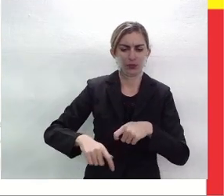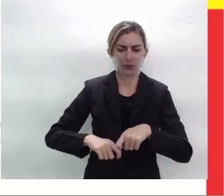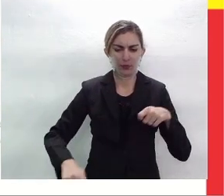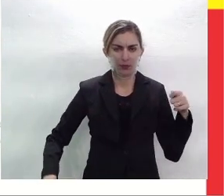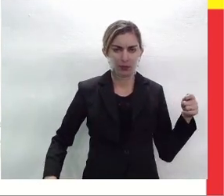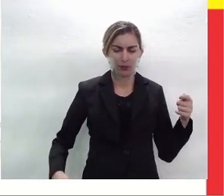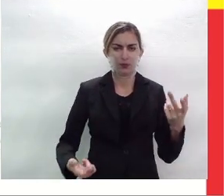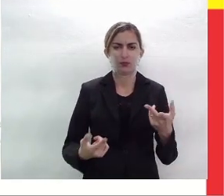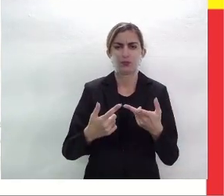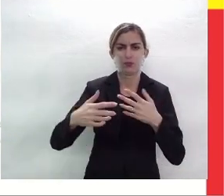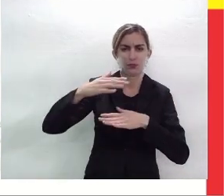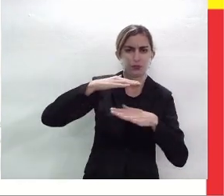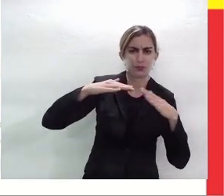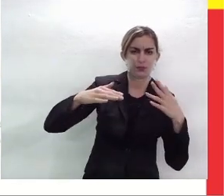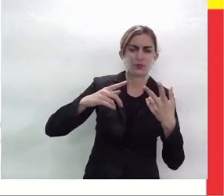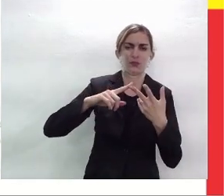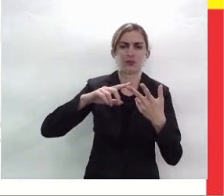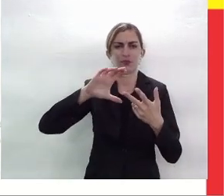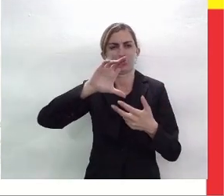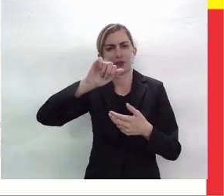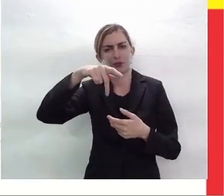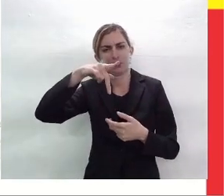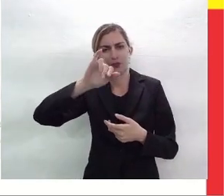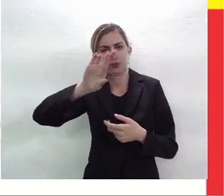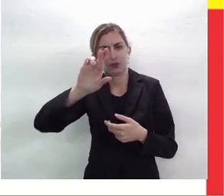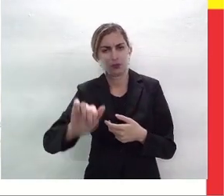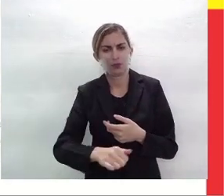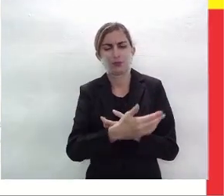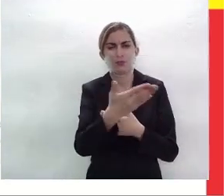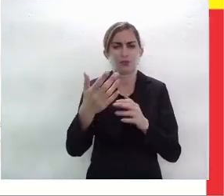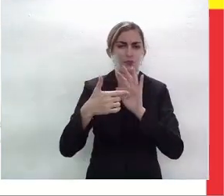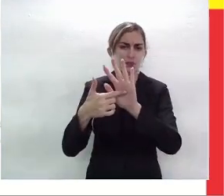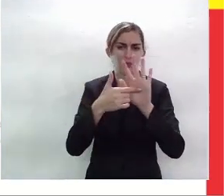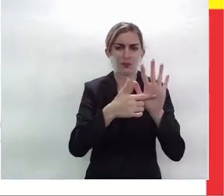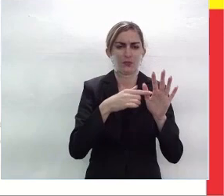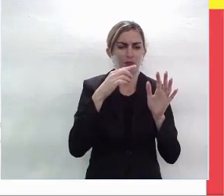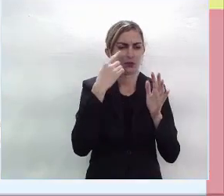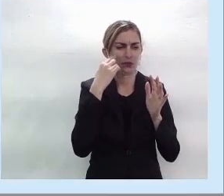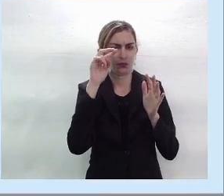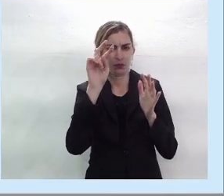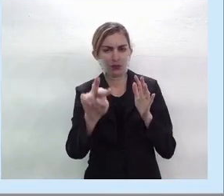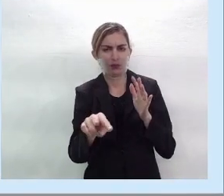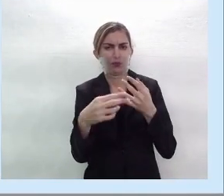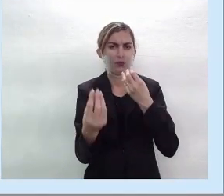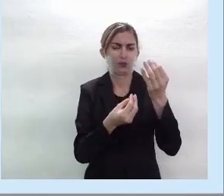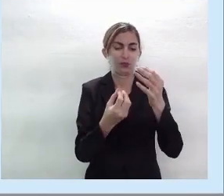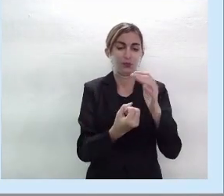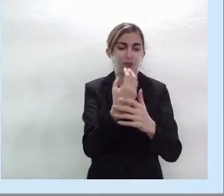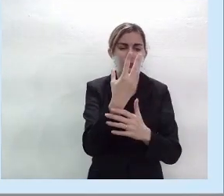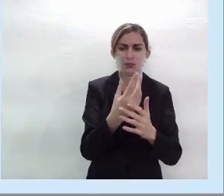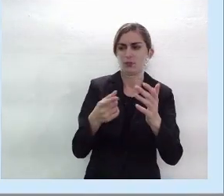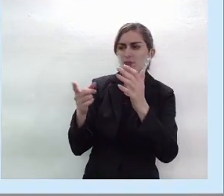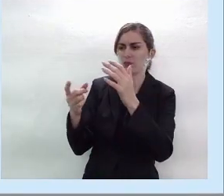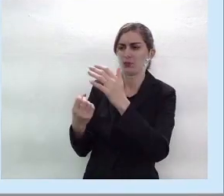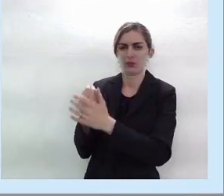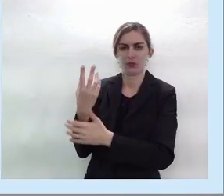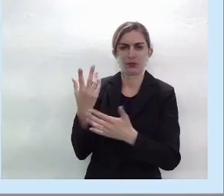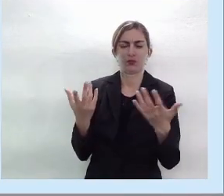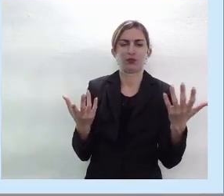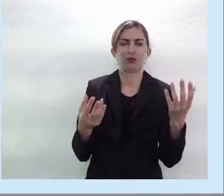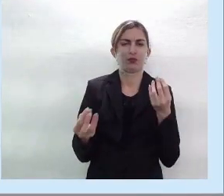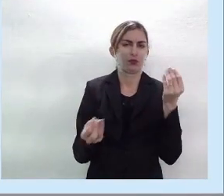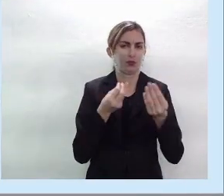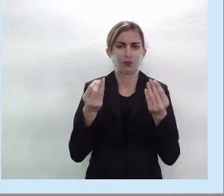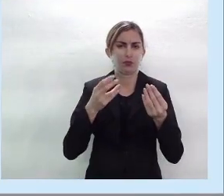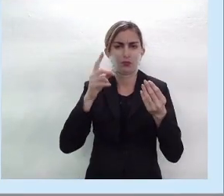capoeira e do jiu-jitsu de acordo com o que foi mostrado. Então, você vai lá ver tudo direitinho e diz, a capoeira foi criada assim, a capoeira foi